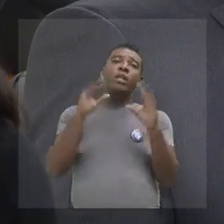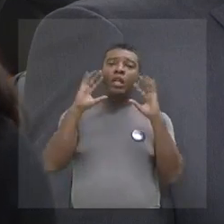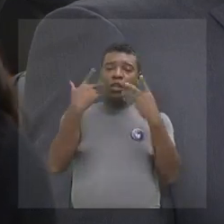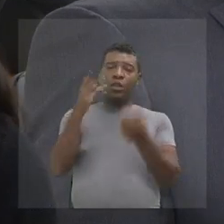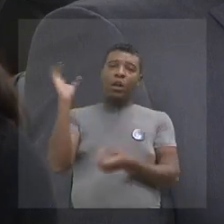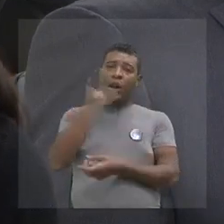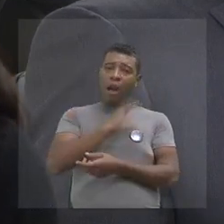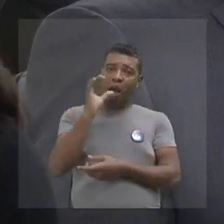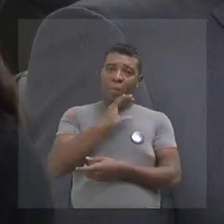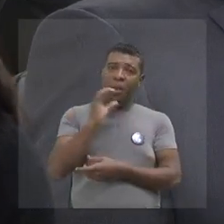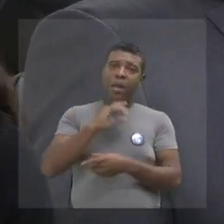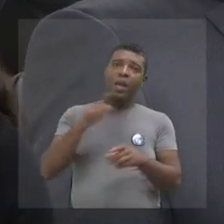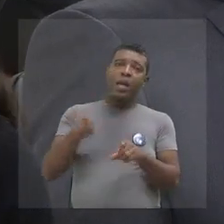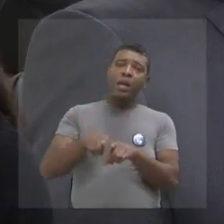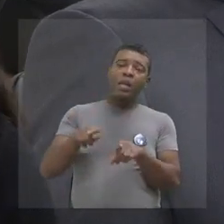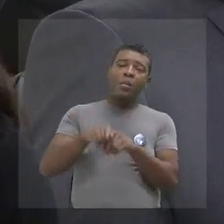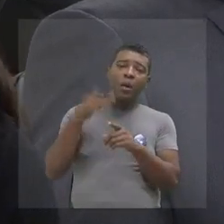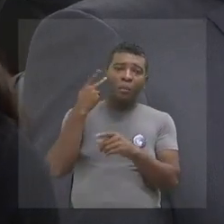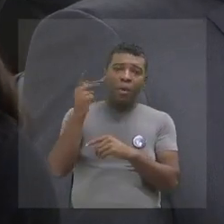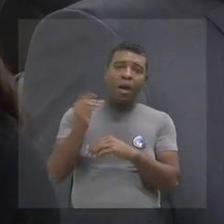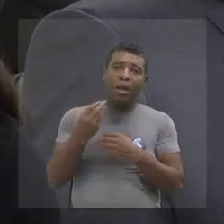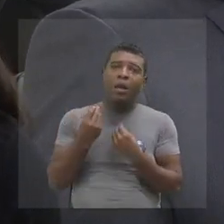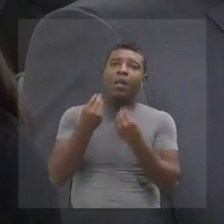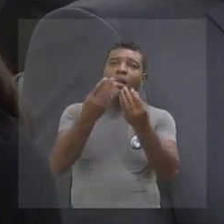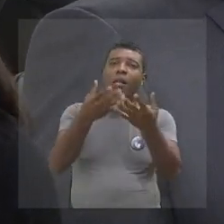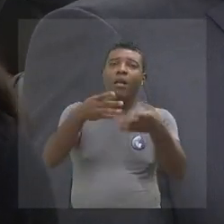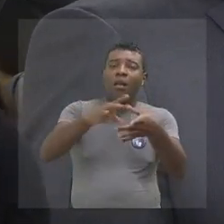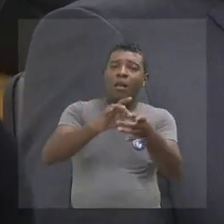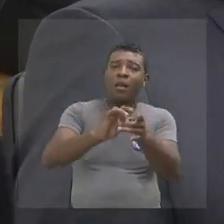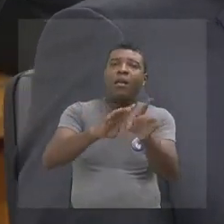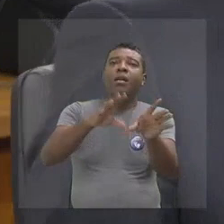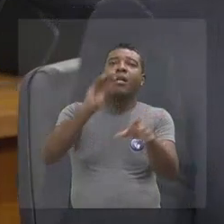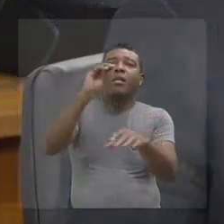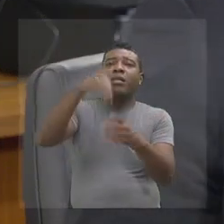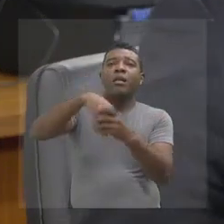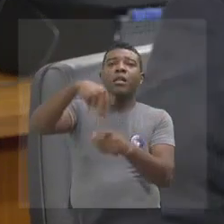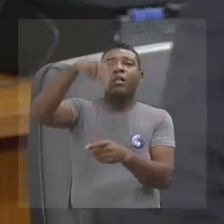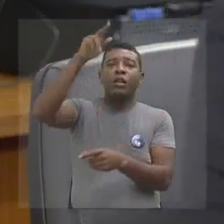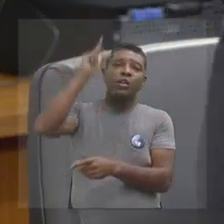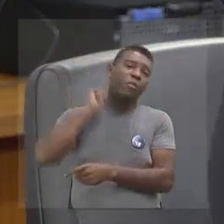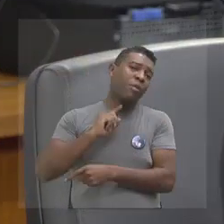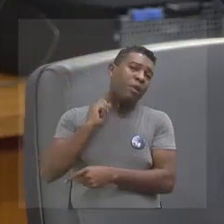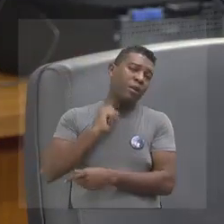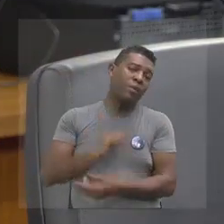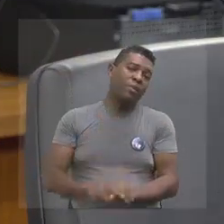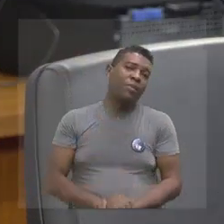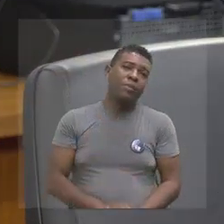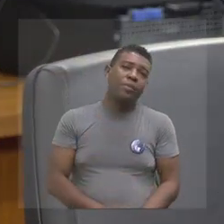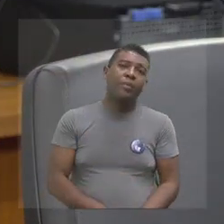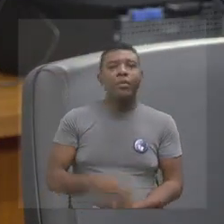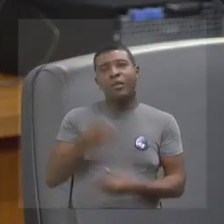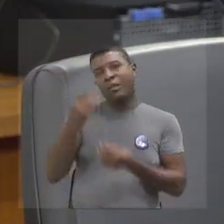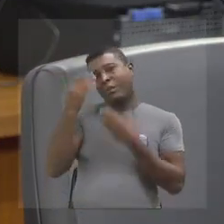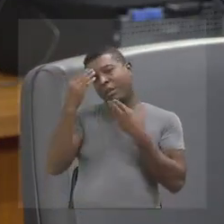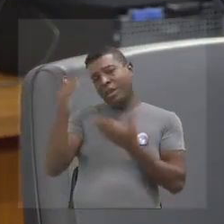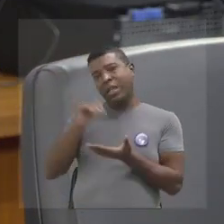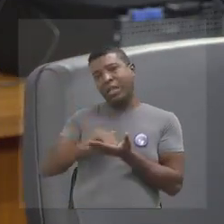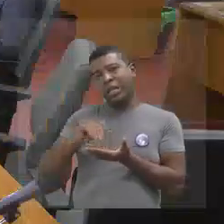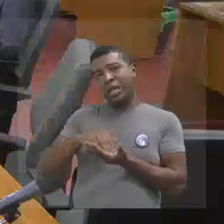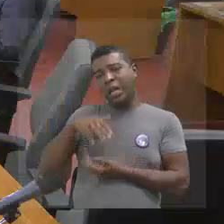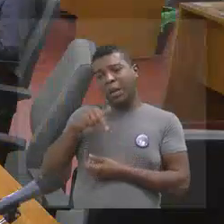uma disposição para detalhar as concessões que nós estamos em curso no norte de Minas obrigado senhor